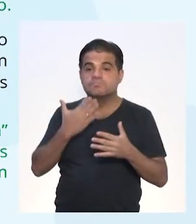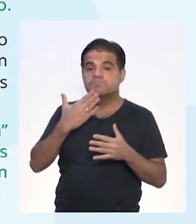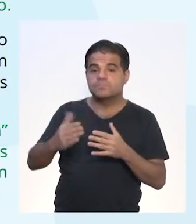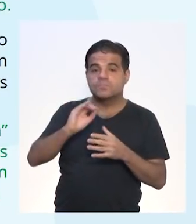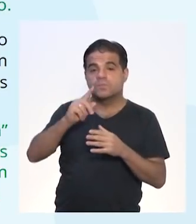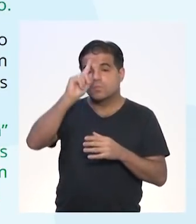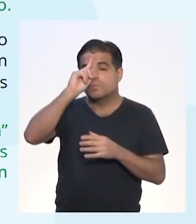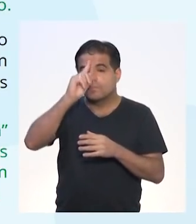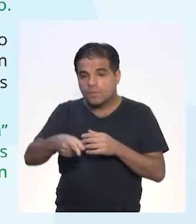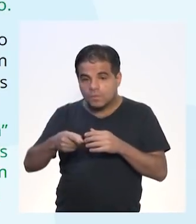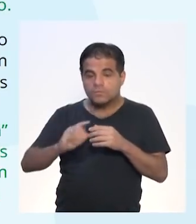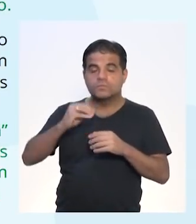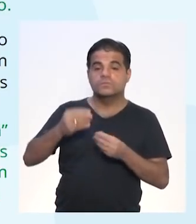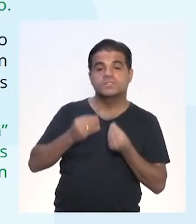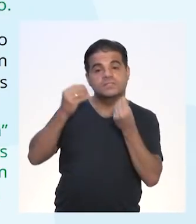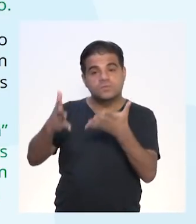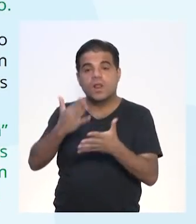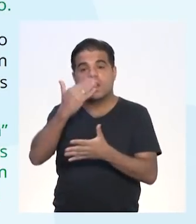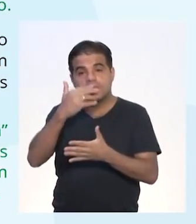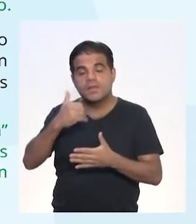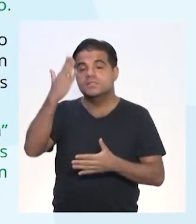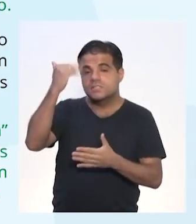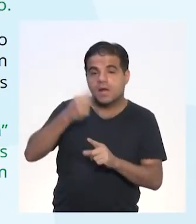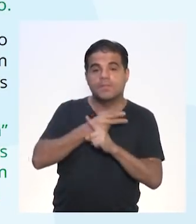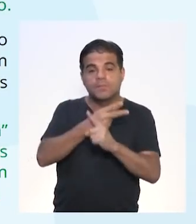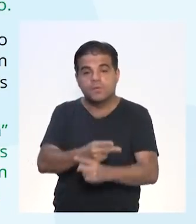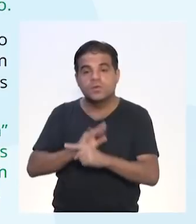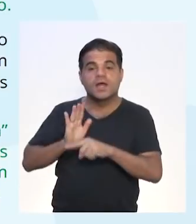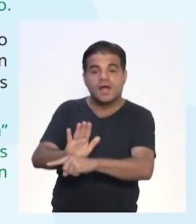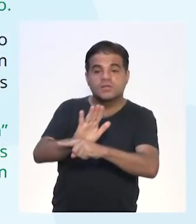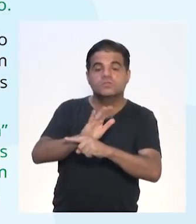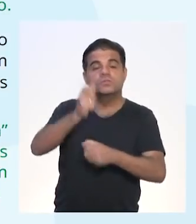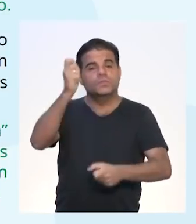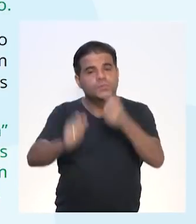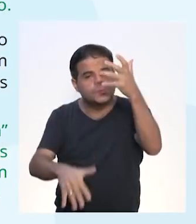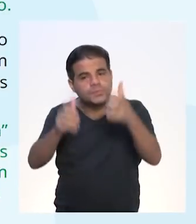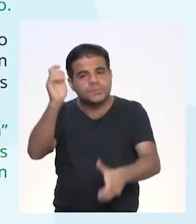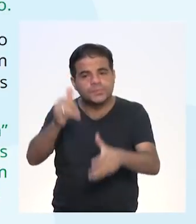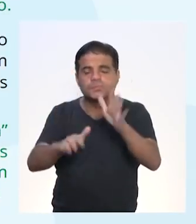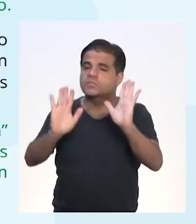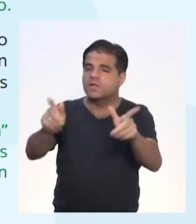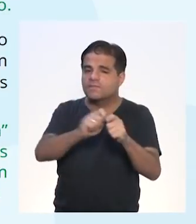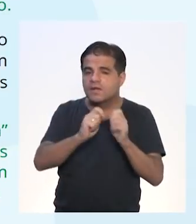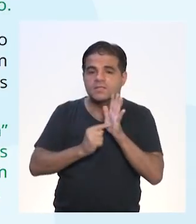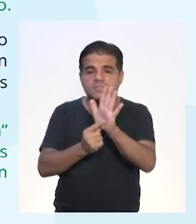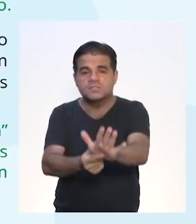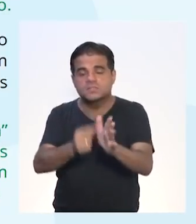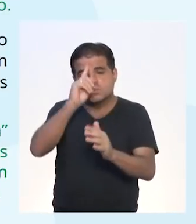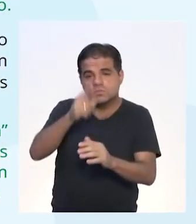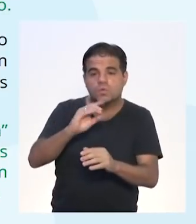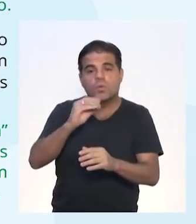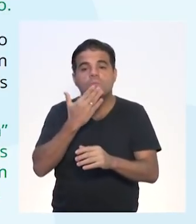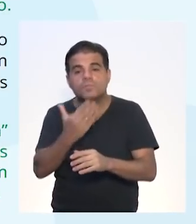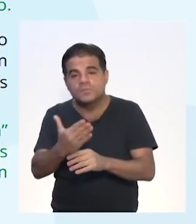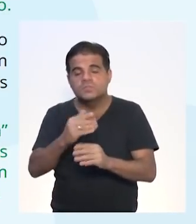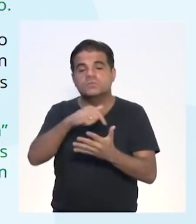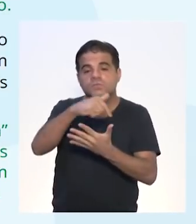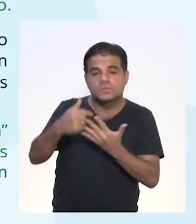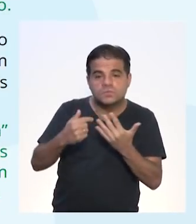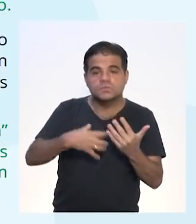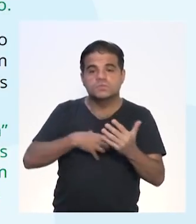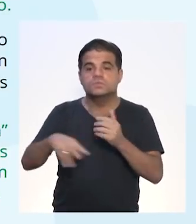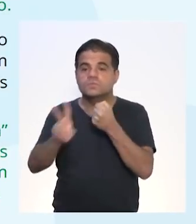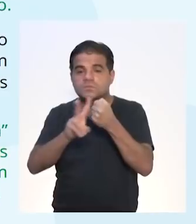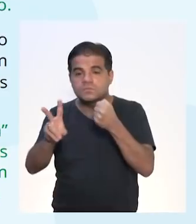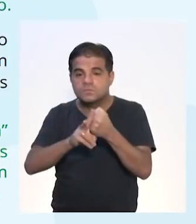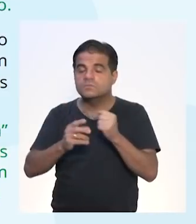ordem. Doe, alimente, saiba, procure, ajude, disque e faça. Indicam ordem ou pedido. Essas formas verbais são